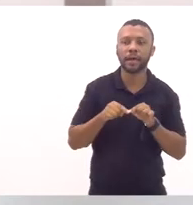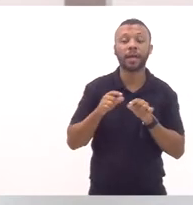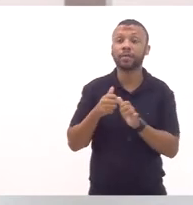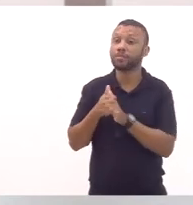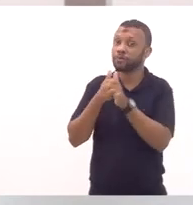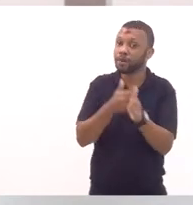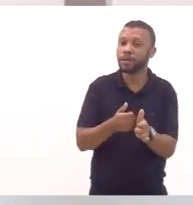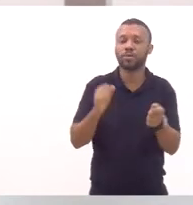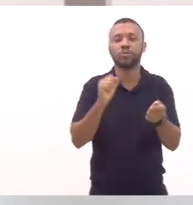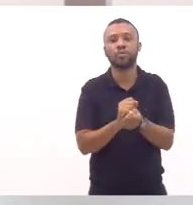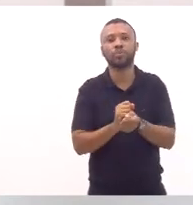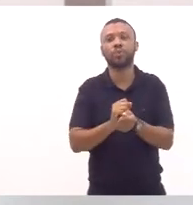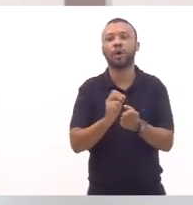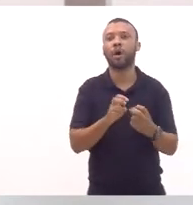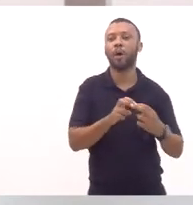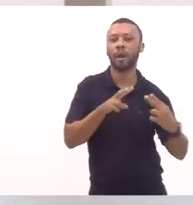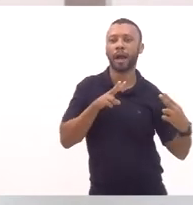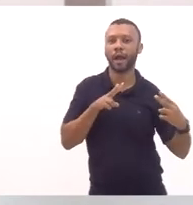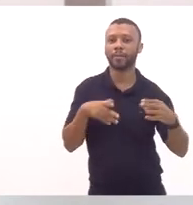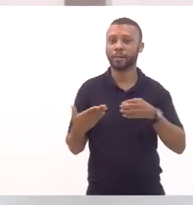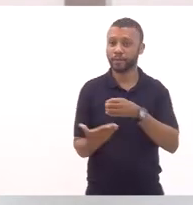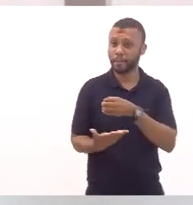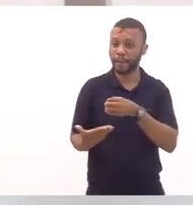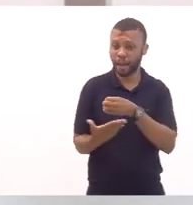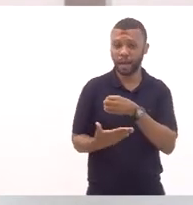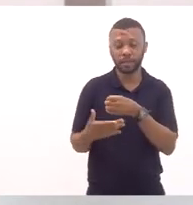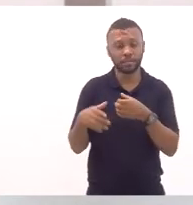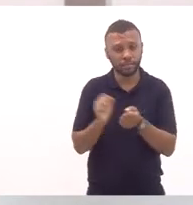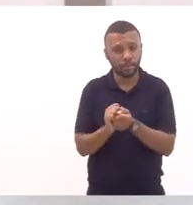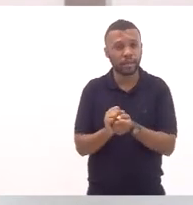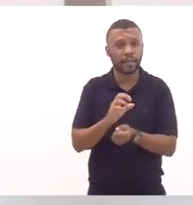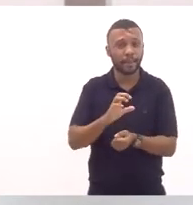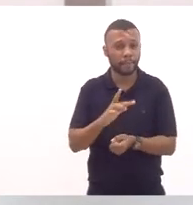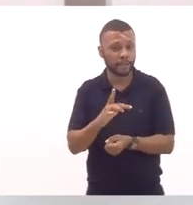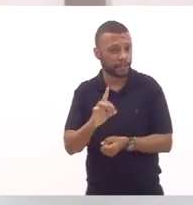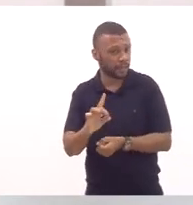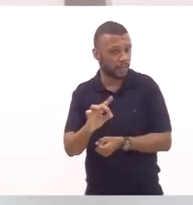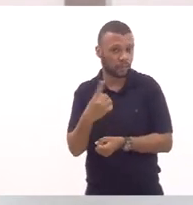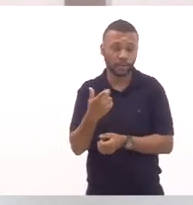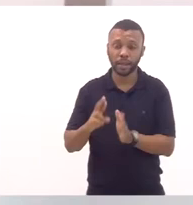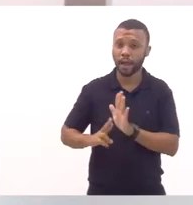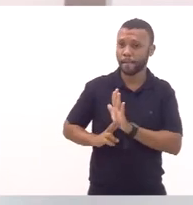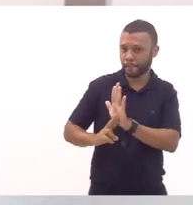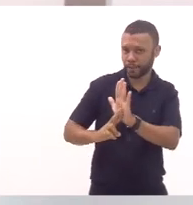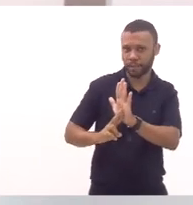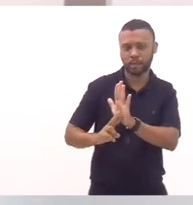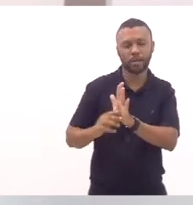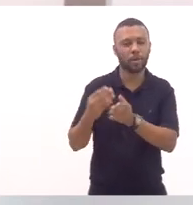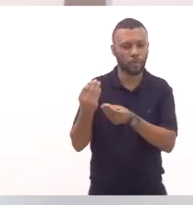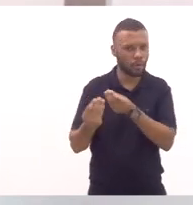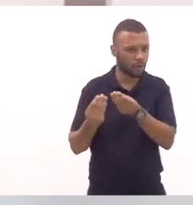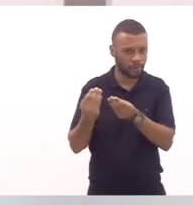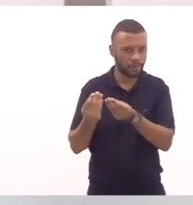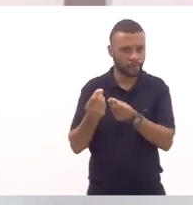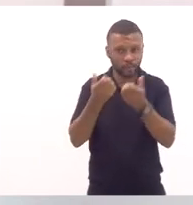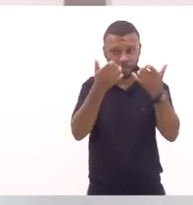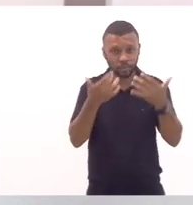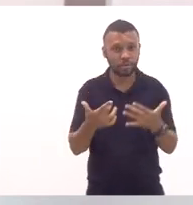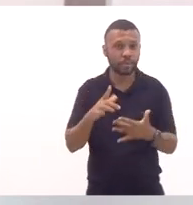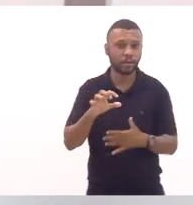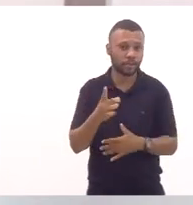online, a nossa base. Companheiro Mário Porto, da CTB, nossa representação. Eu sou Leonardo